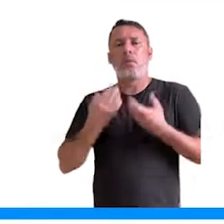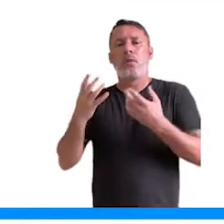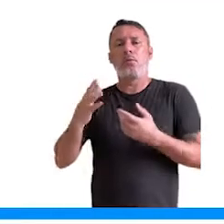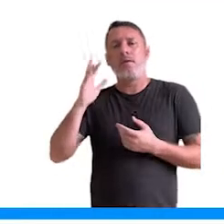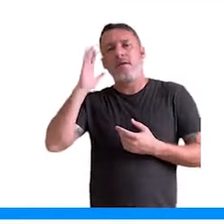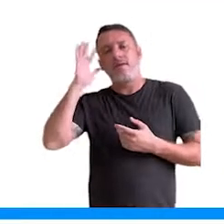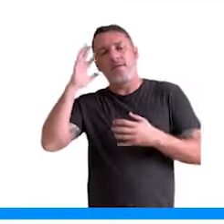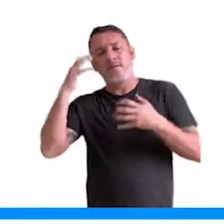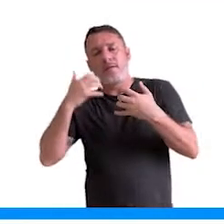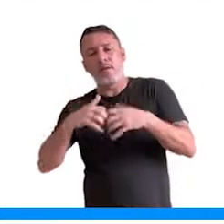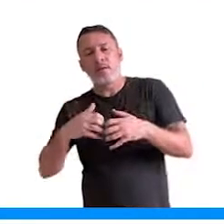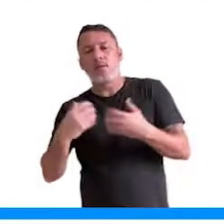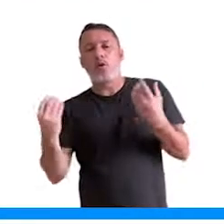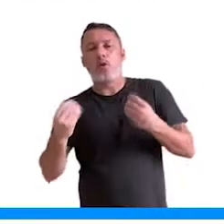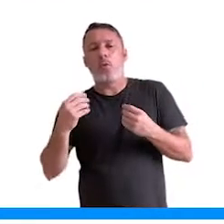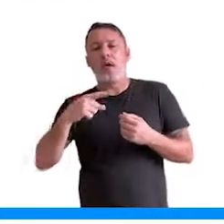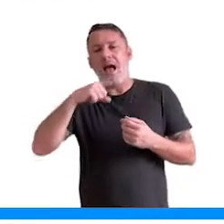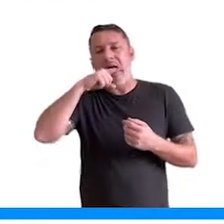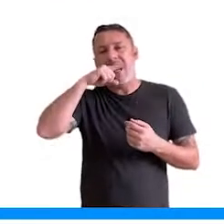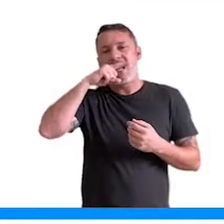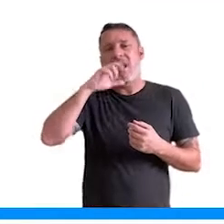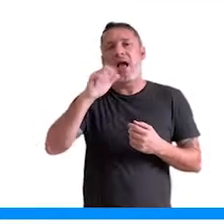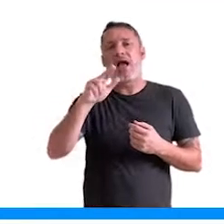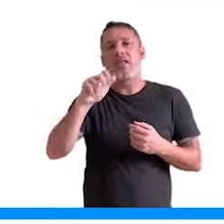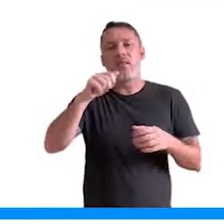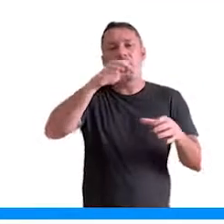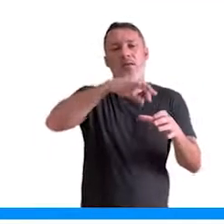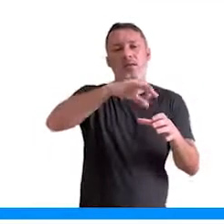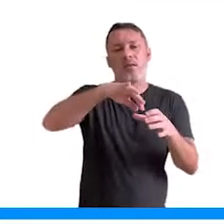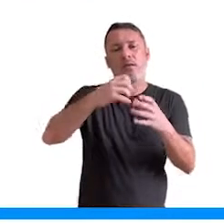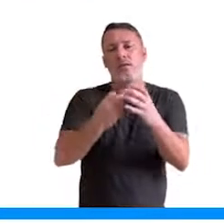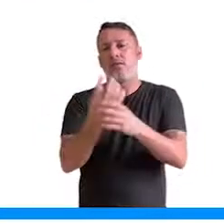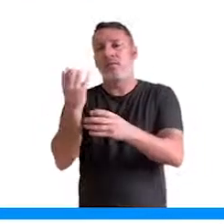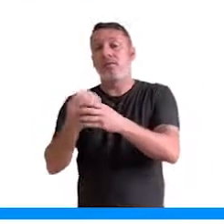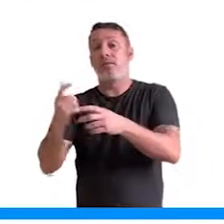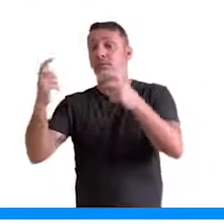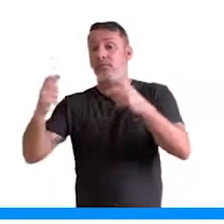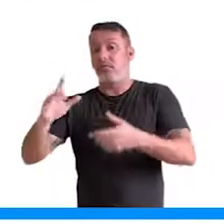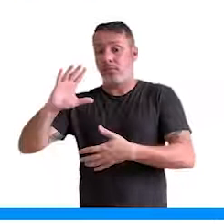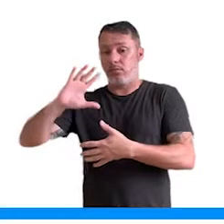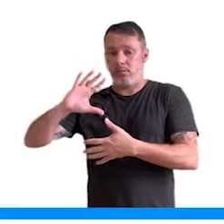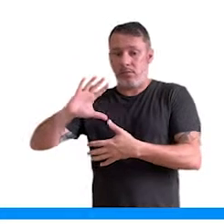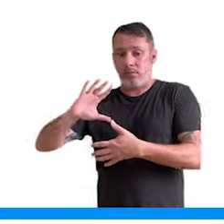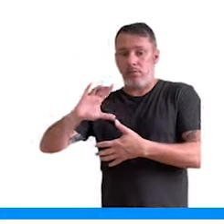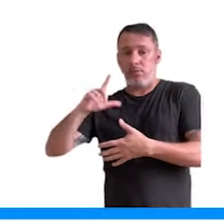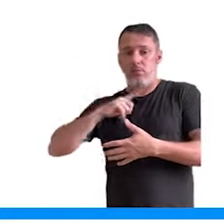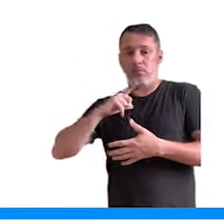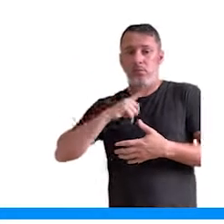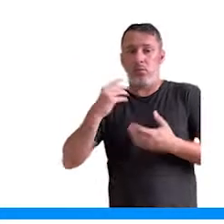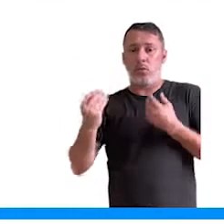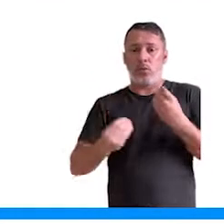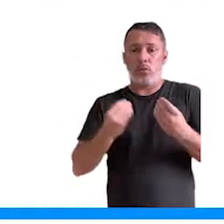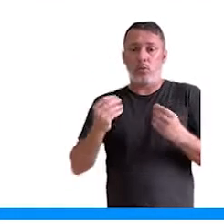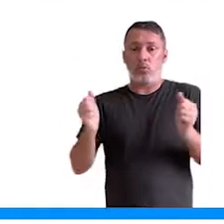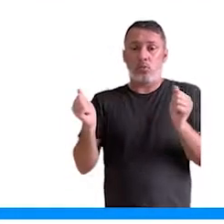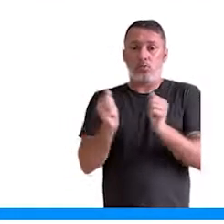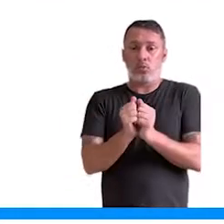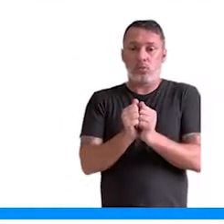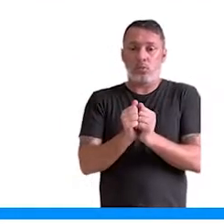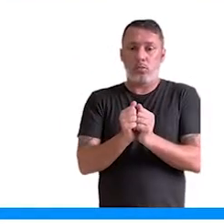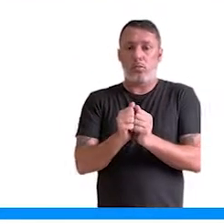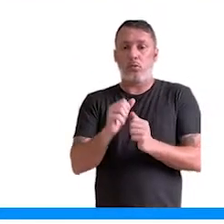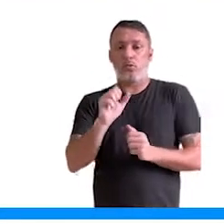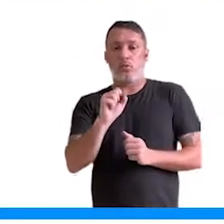da cana-de-açúcar na América Latina, as preposições junto, sobre e